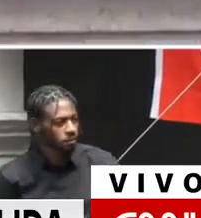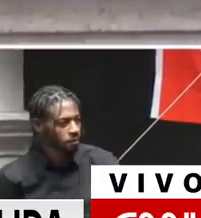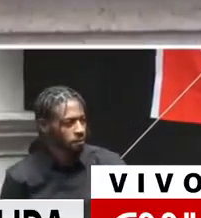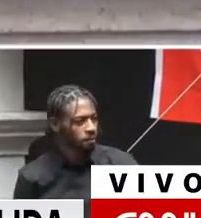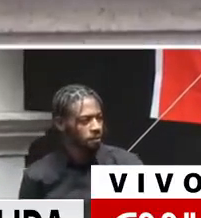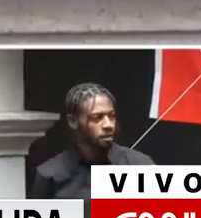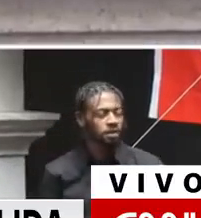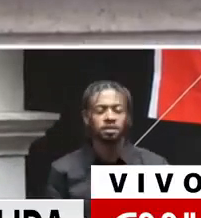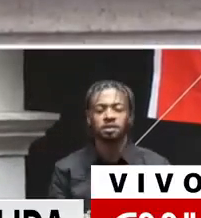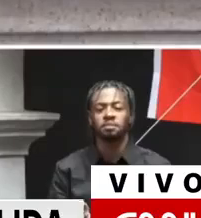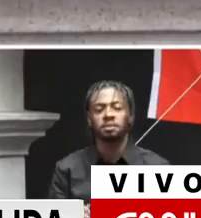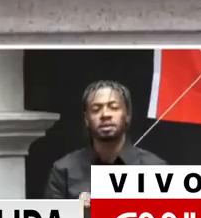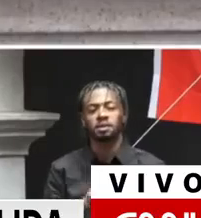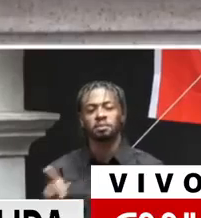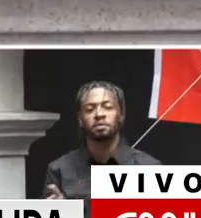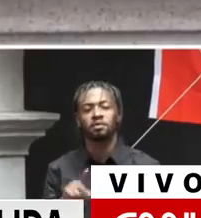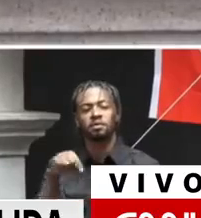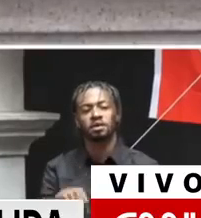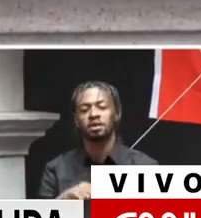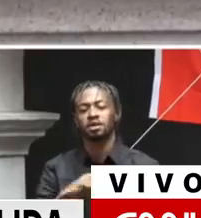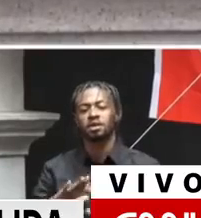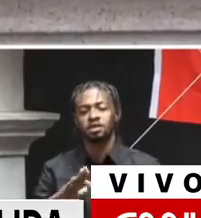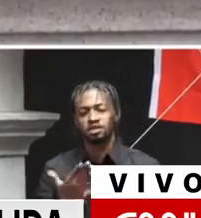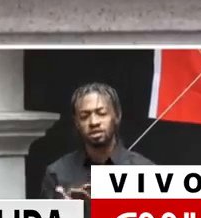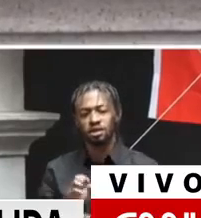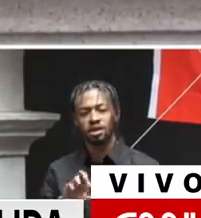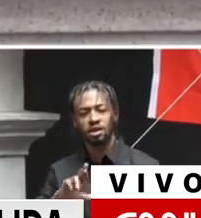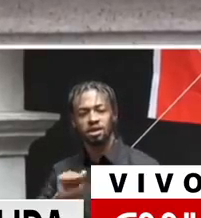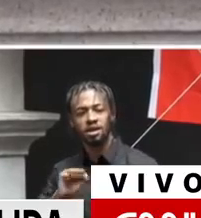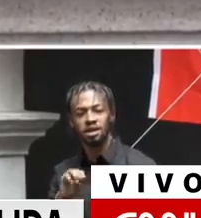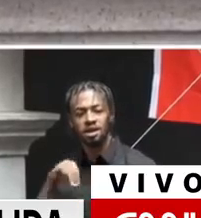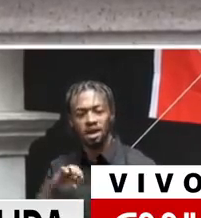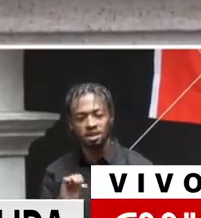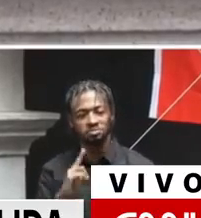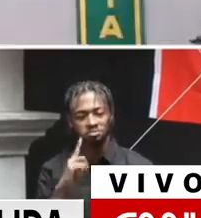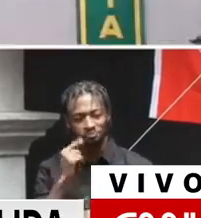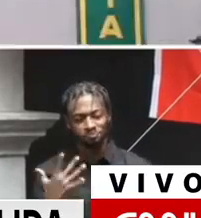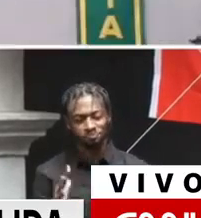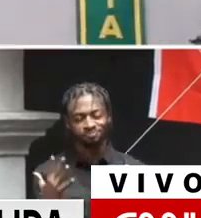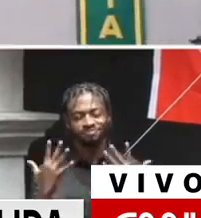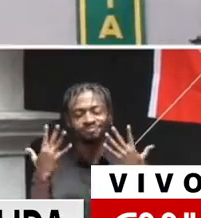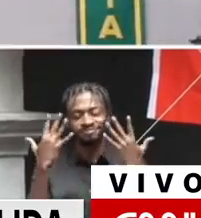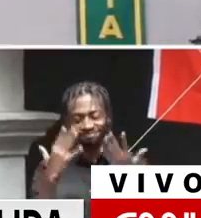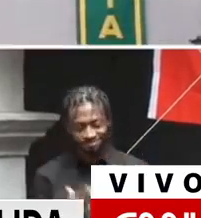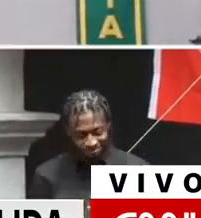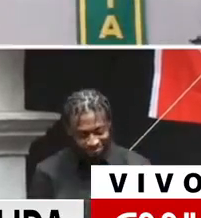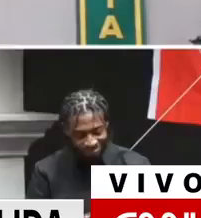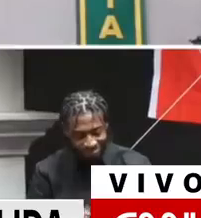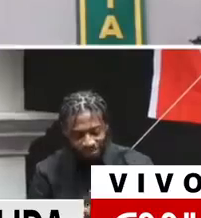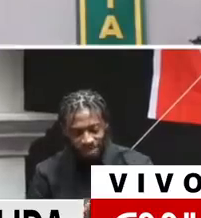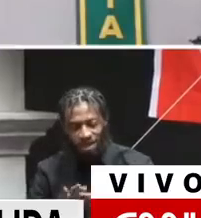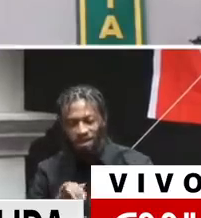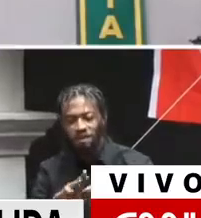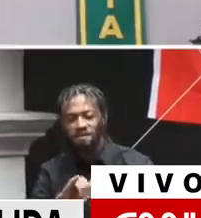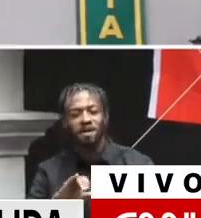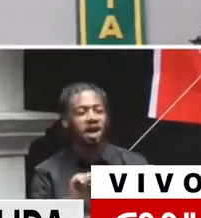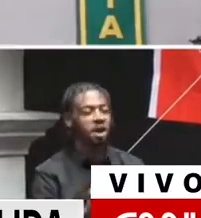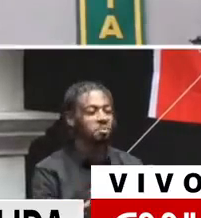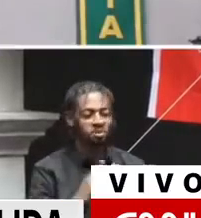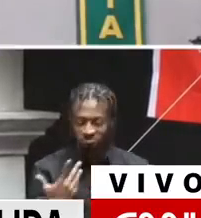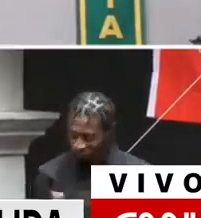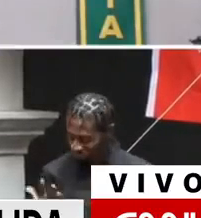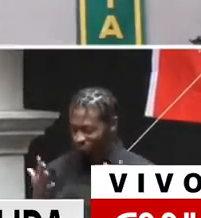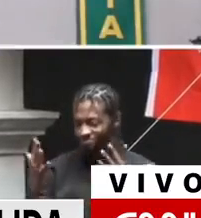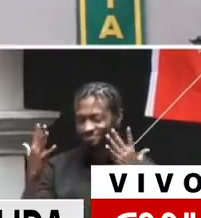de Direito, no Largo São Vicente, e ganha um apoio mais expressivo. Até Yuri Pita ali, acompanhando de perto, atrás ali, tudo que